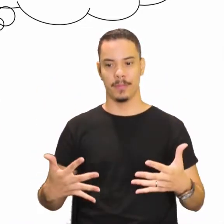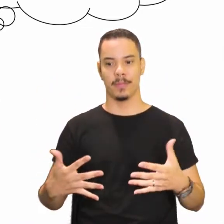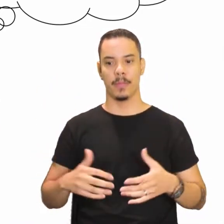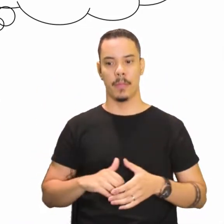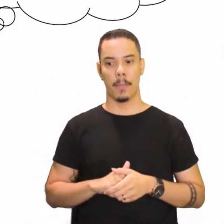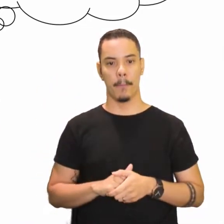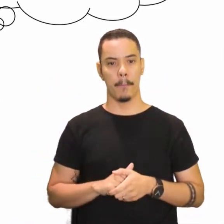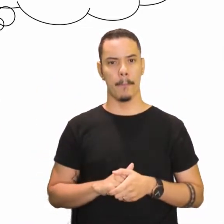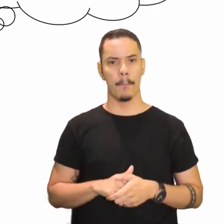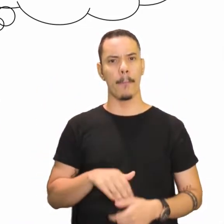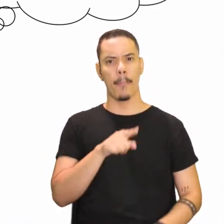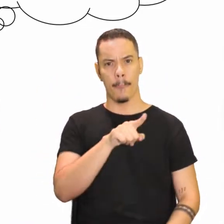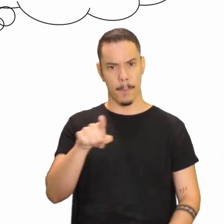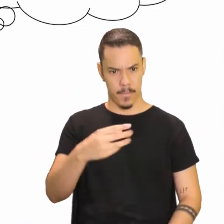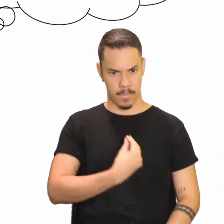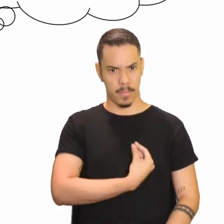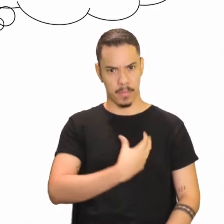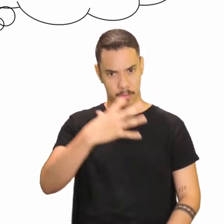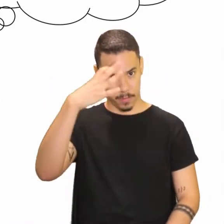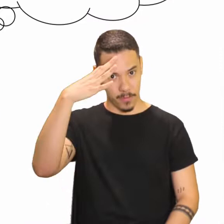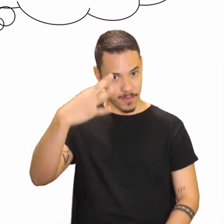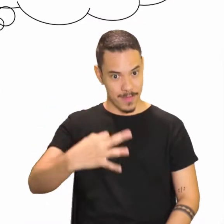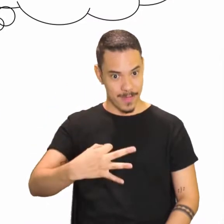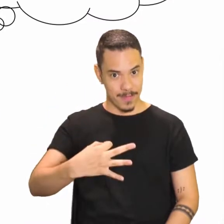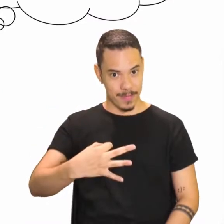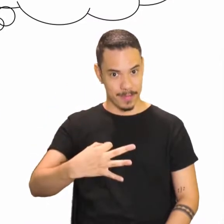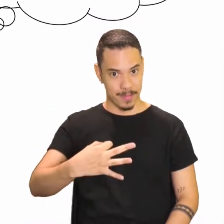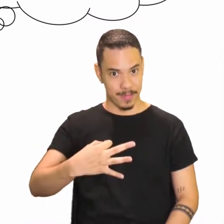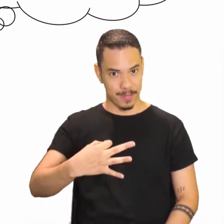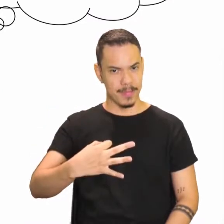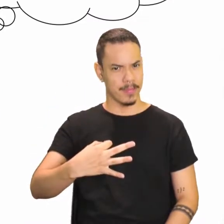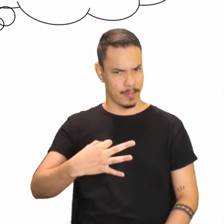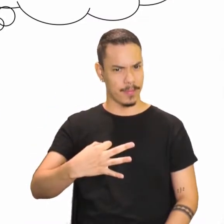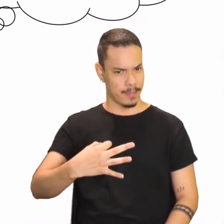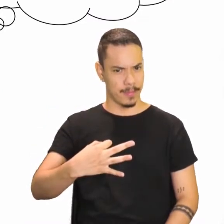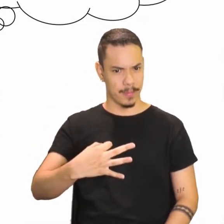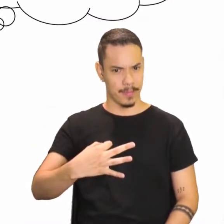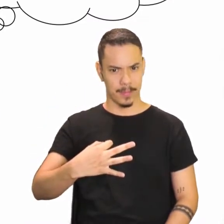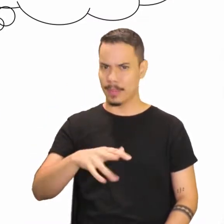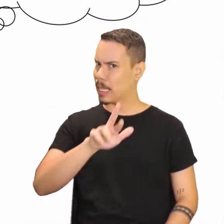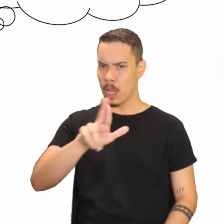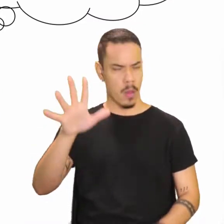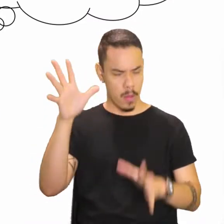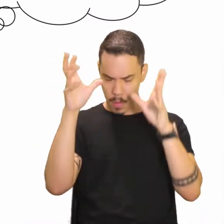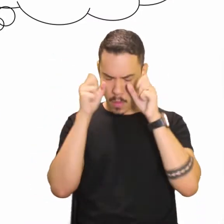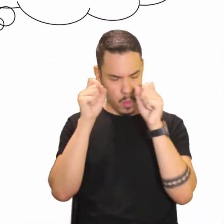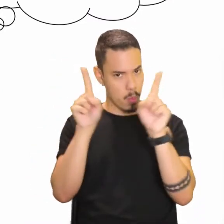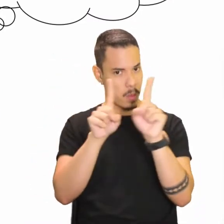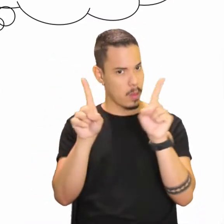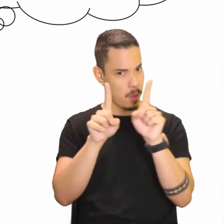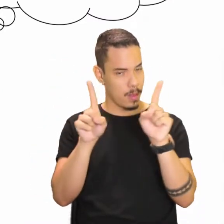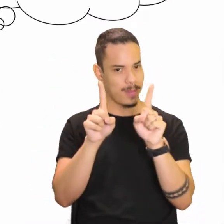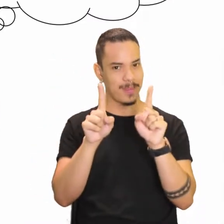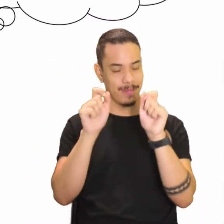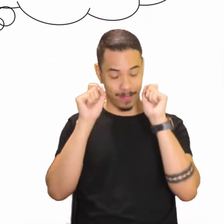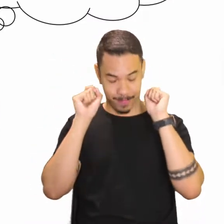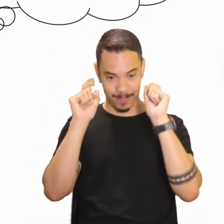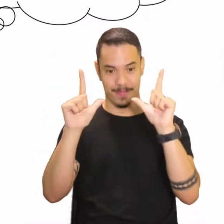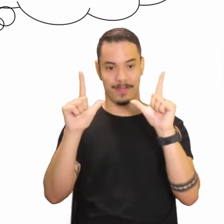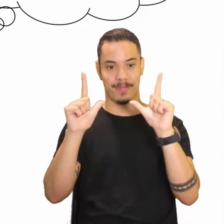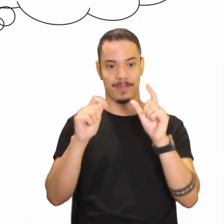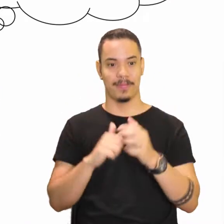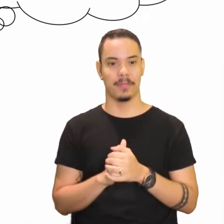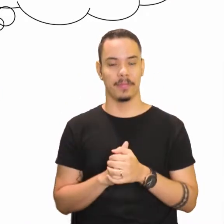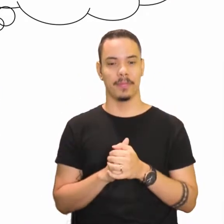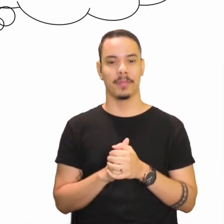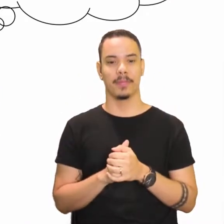explicação. Você está entendendo, amadinho? Olha só, não é para dormir, tá? Mais um aqui